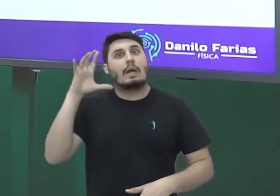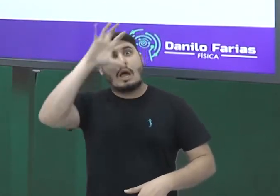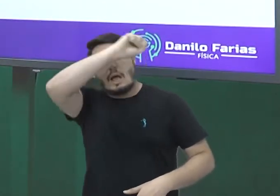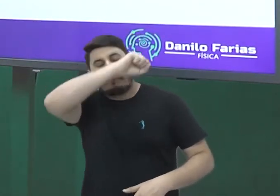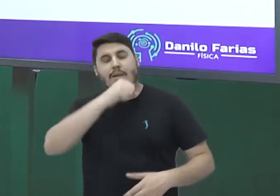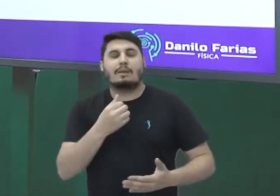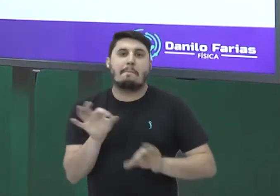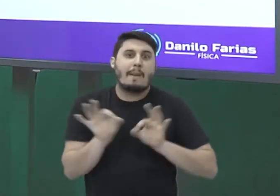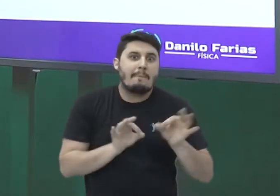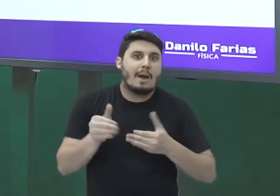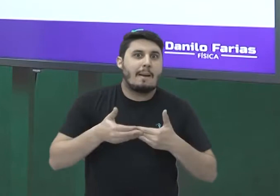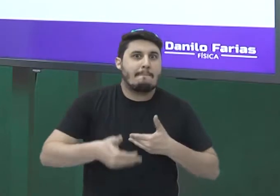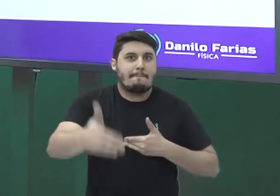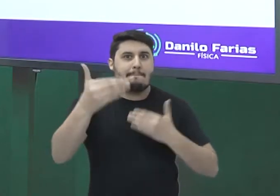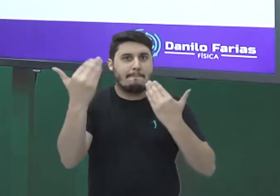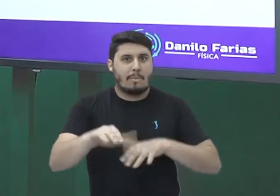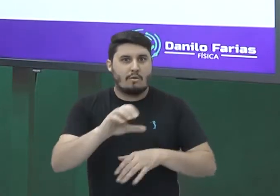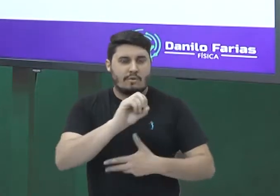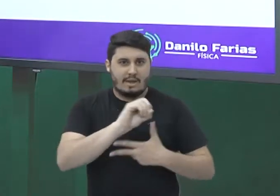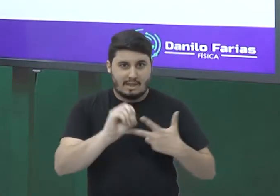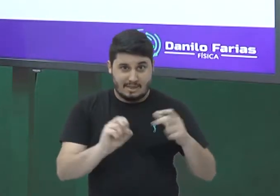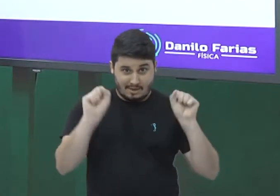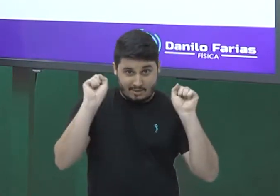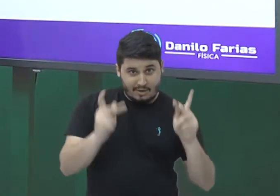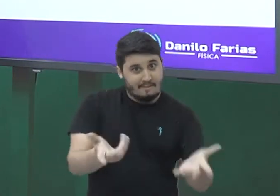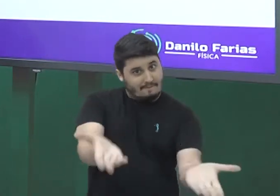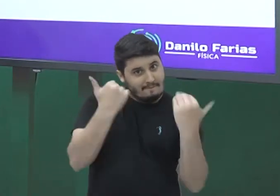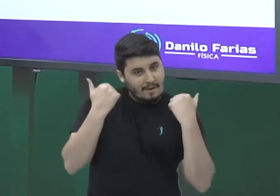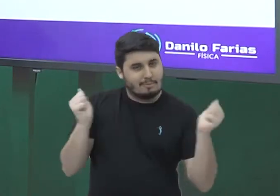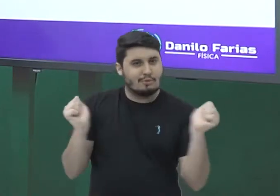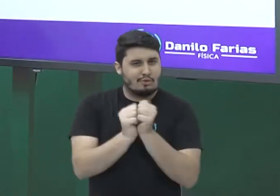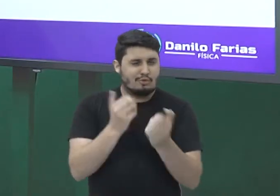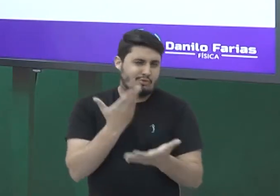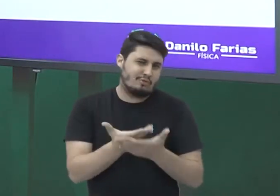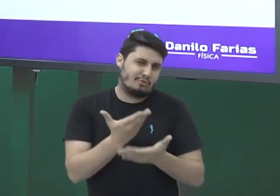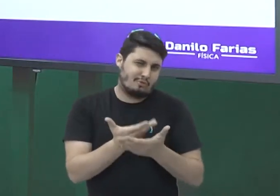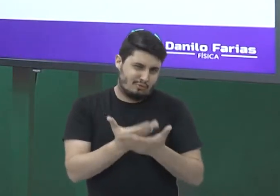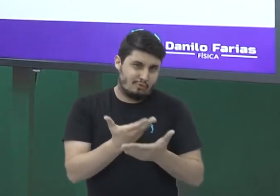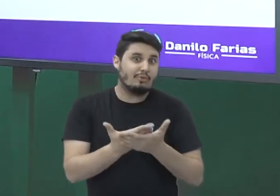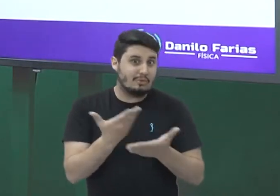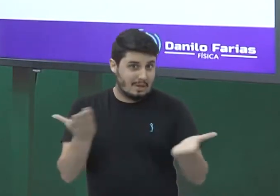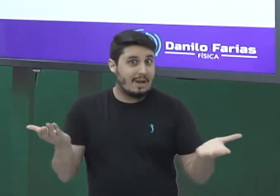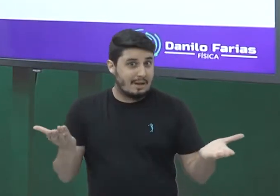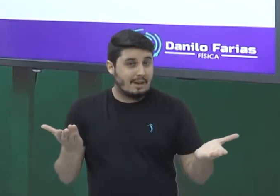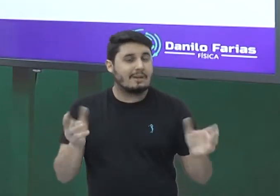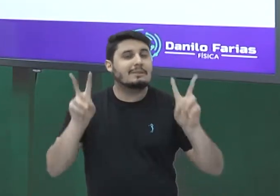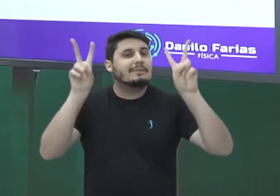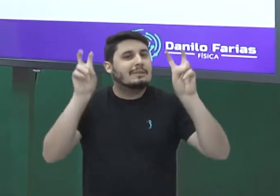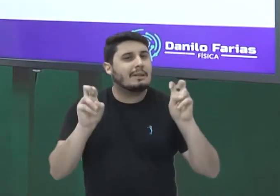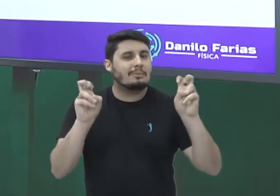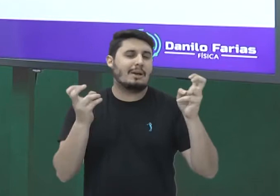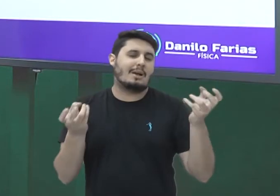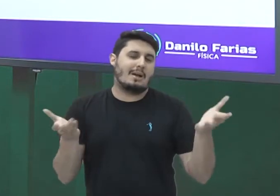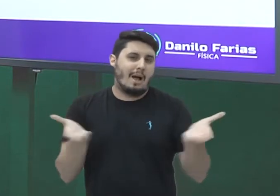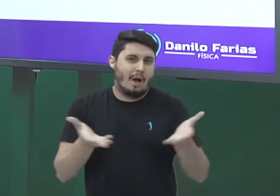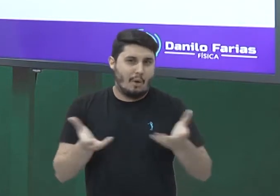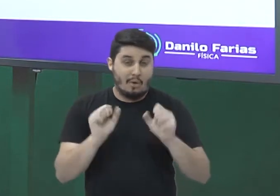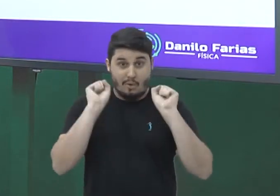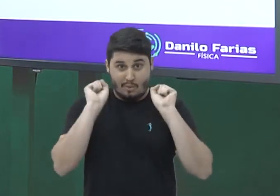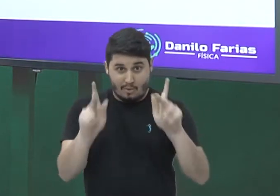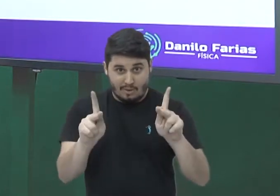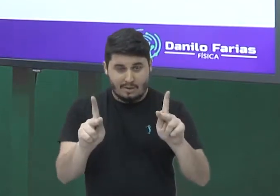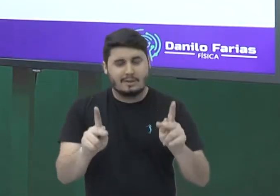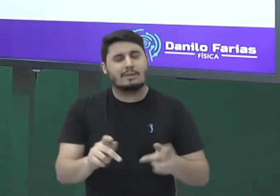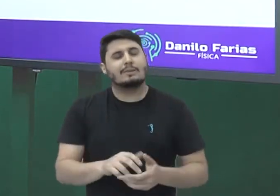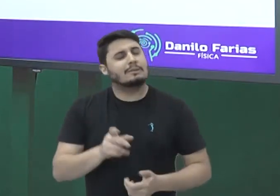Então, vem-te embora comigo para a gente poder trabalhar essa parte de eletromagnetismo. Tá massa?